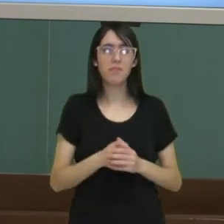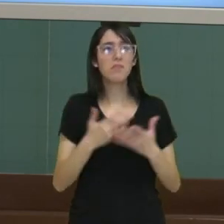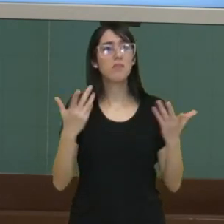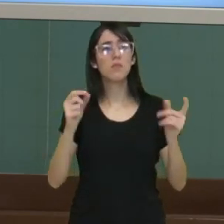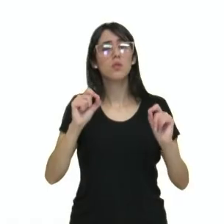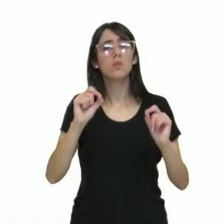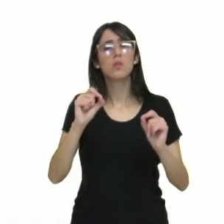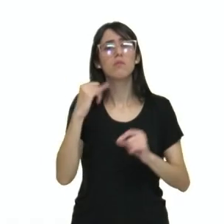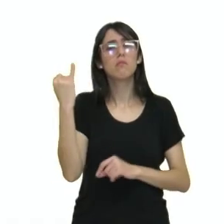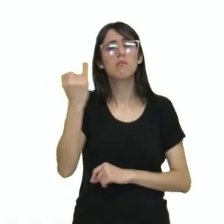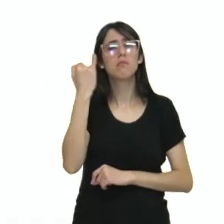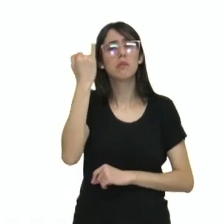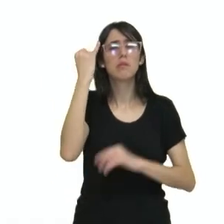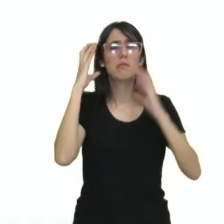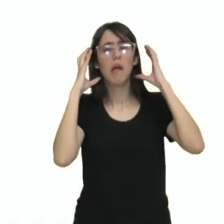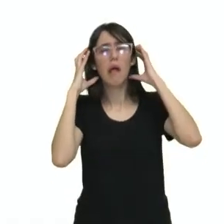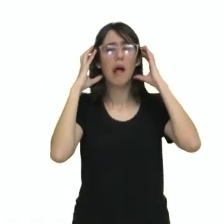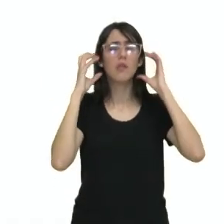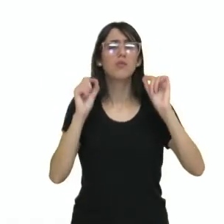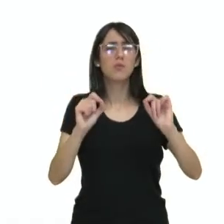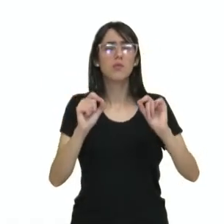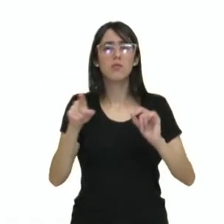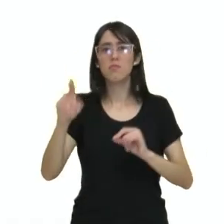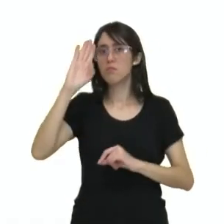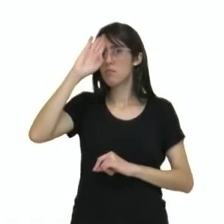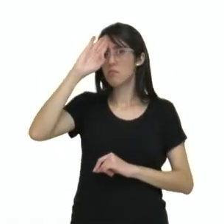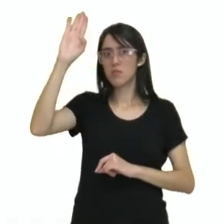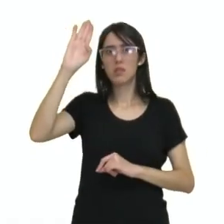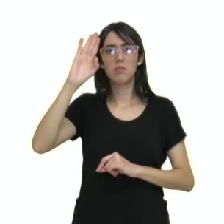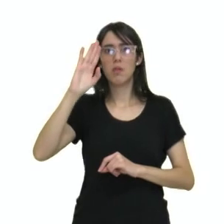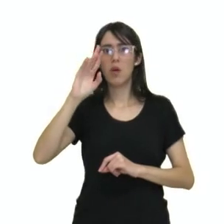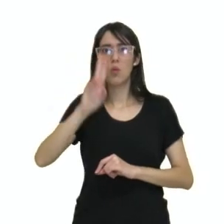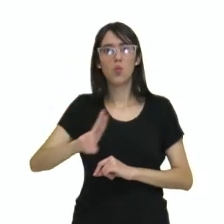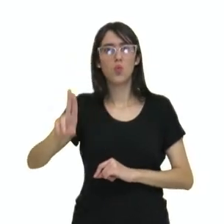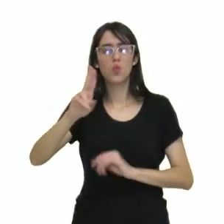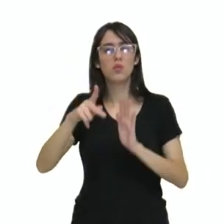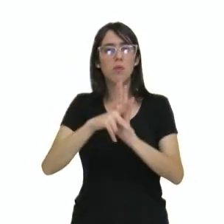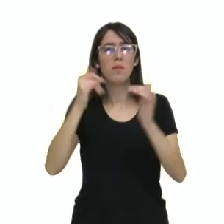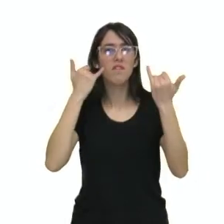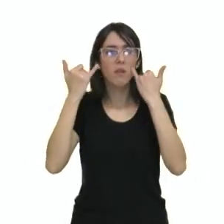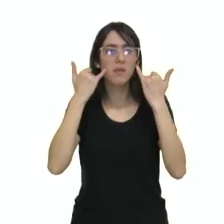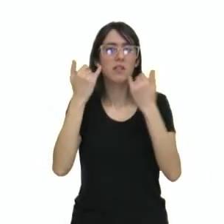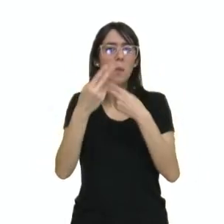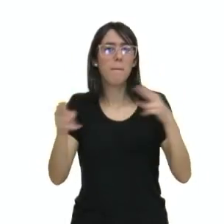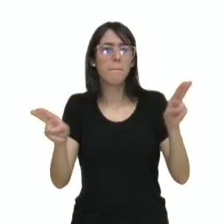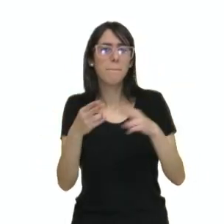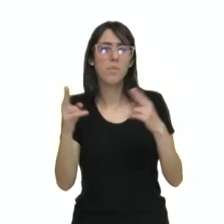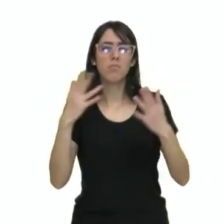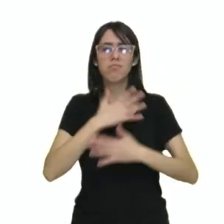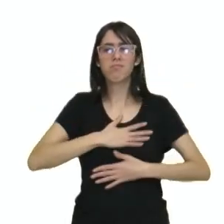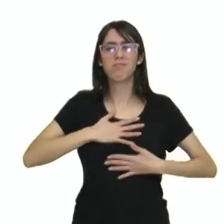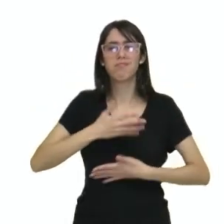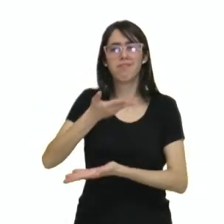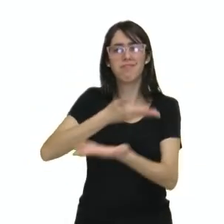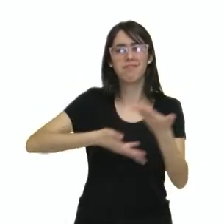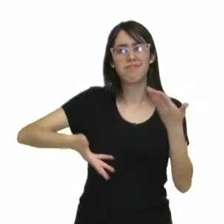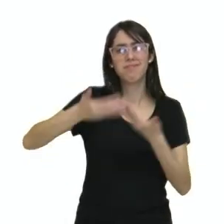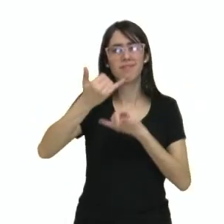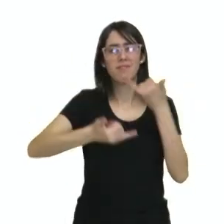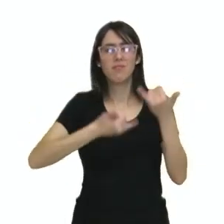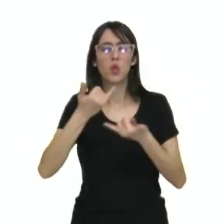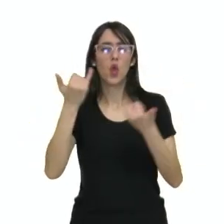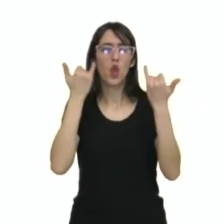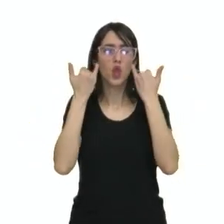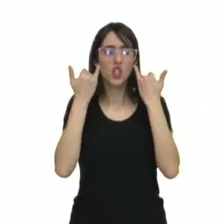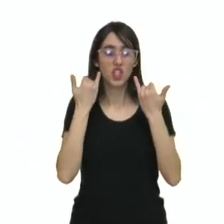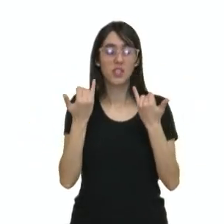rádio, pessoal? Ele era o principal meio de acesso à informação, música, diversão, entretenimento, notícia, né? E